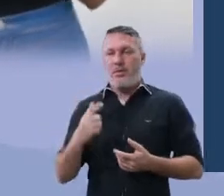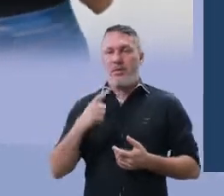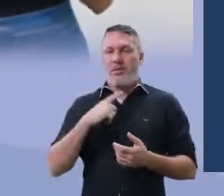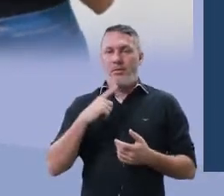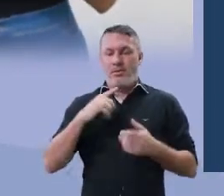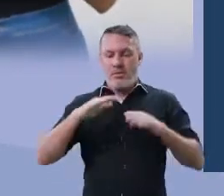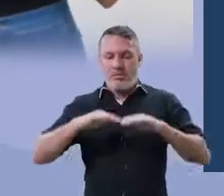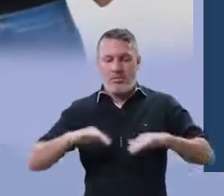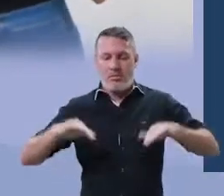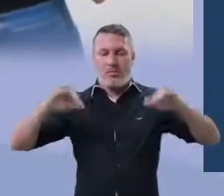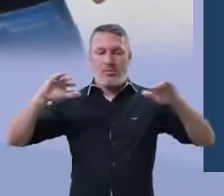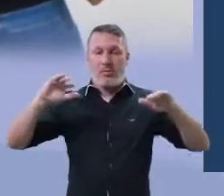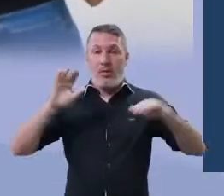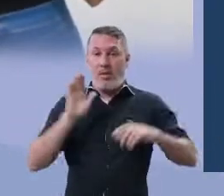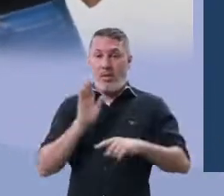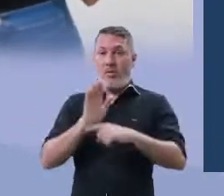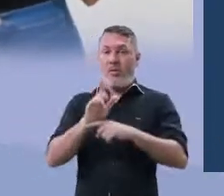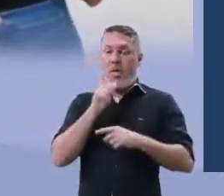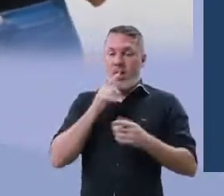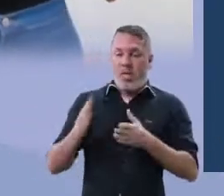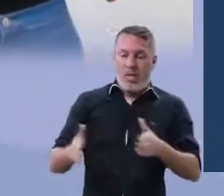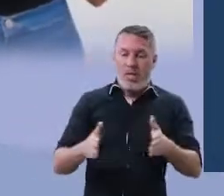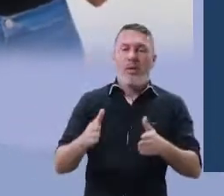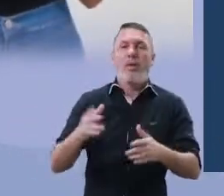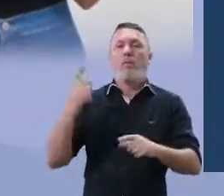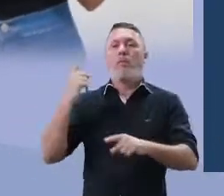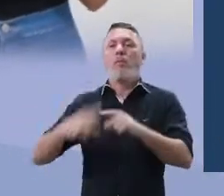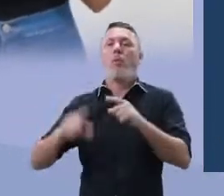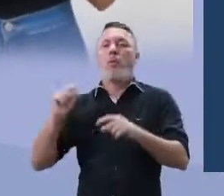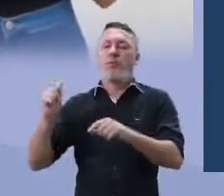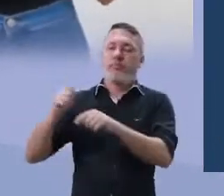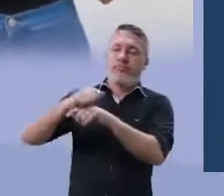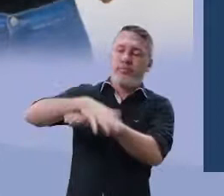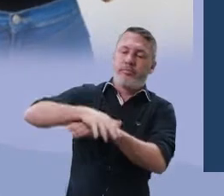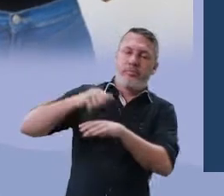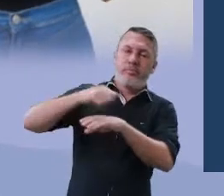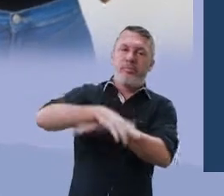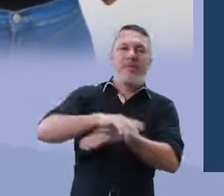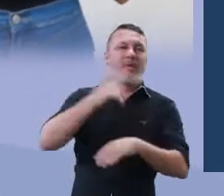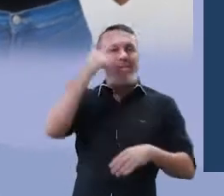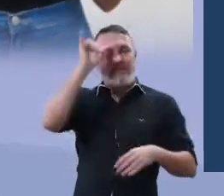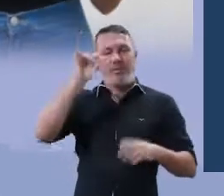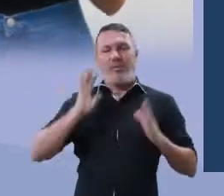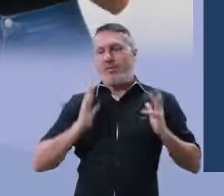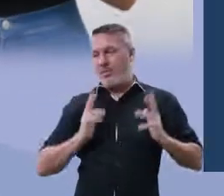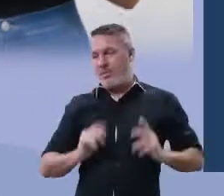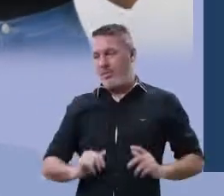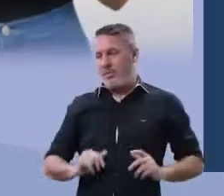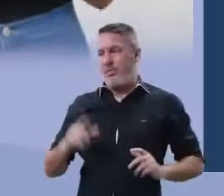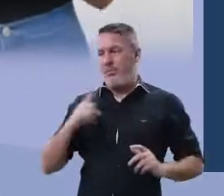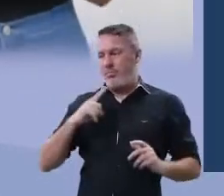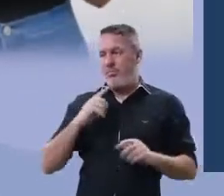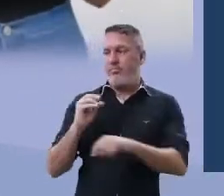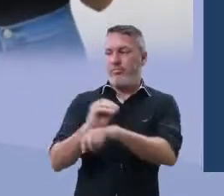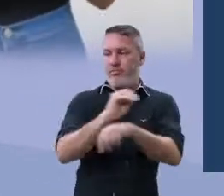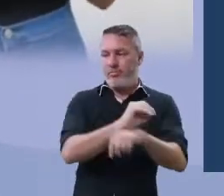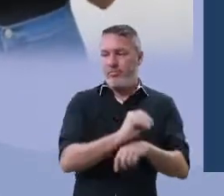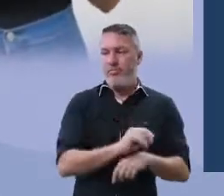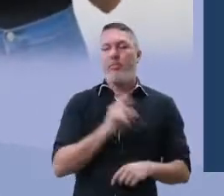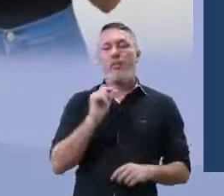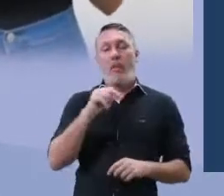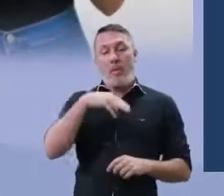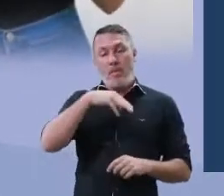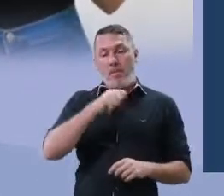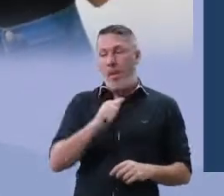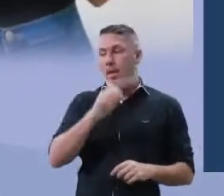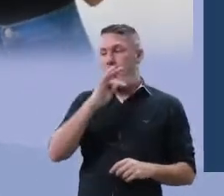ela protege o rio, porque ela impede, né, que os sedimentos caiam ali, que o solo ele acabe sendo levado. Então,